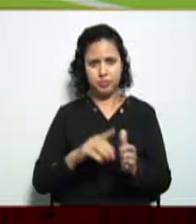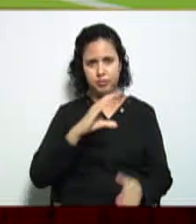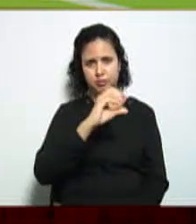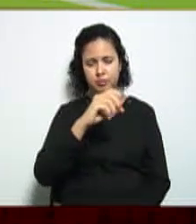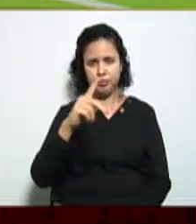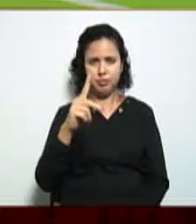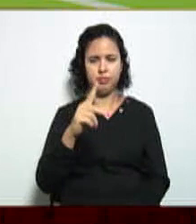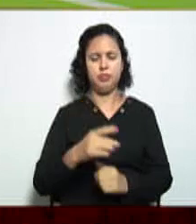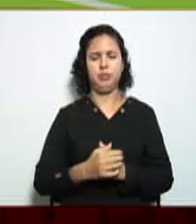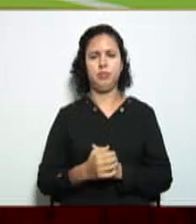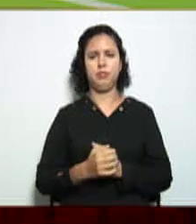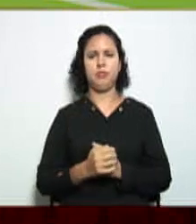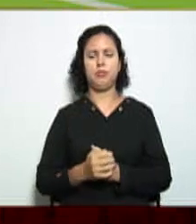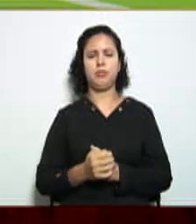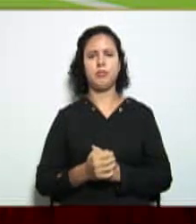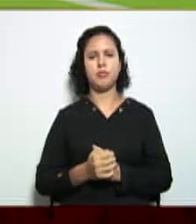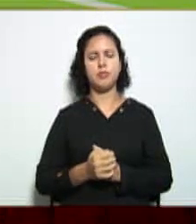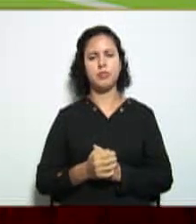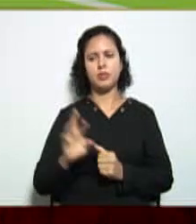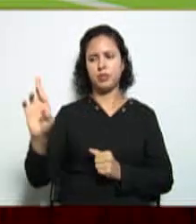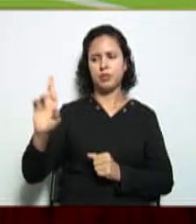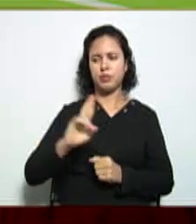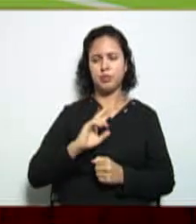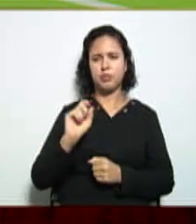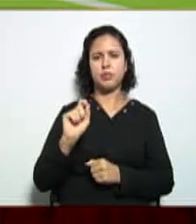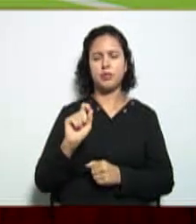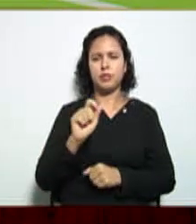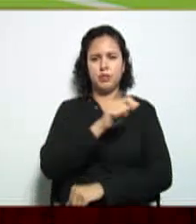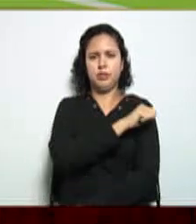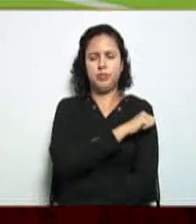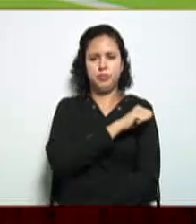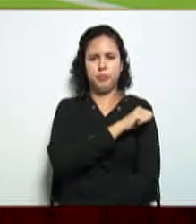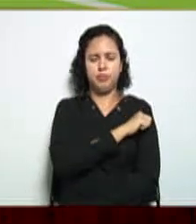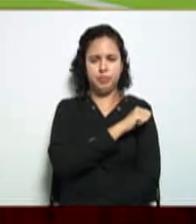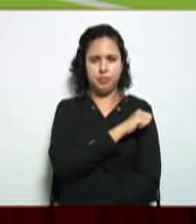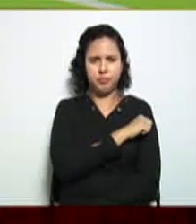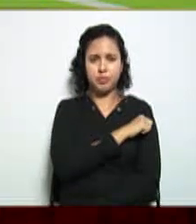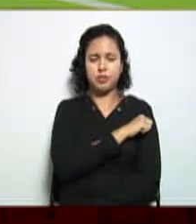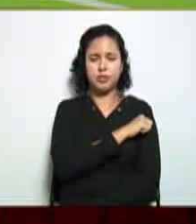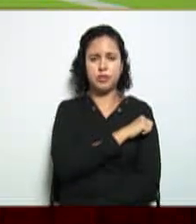resposta foi o pessoal lá,